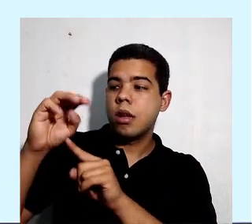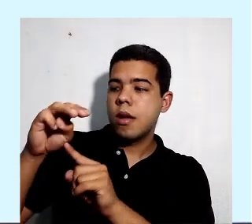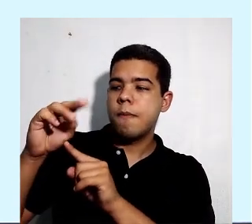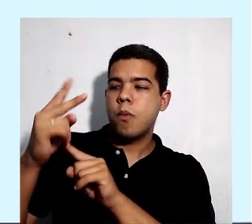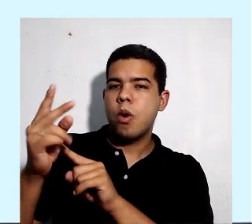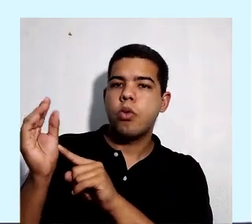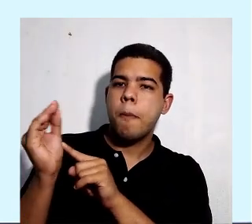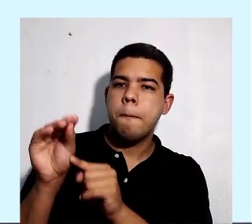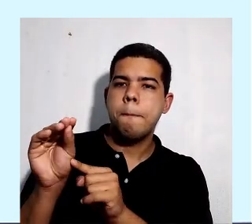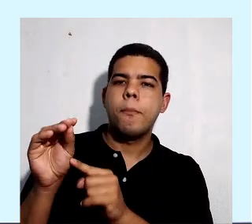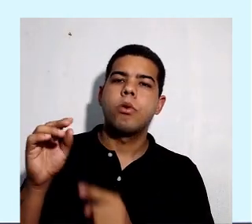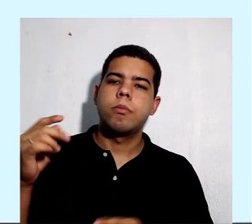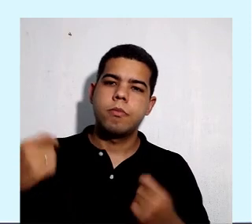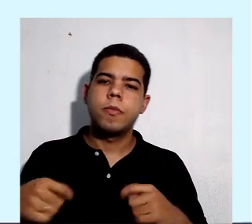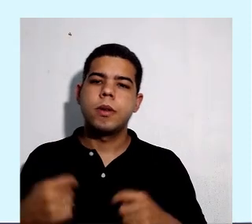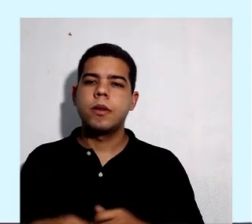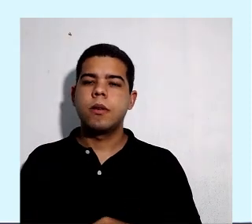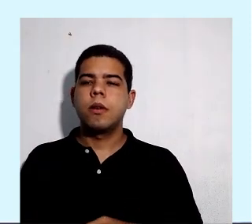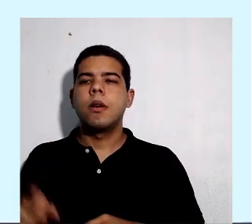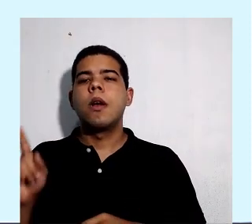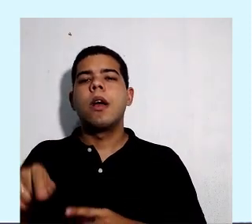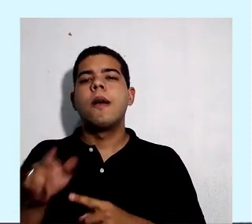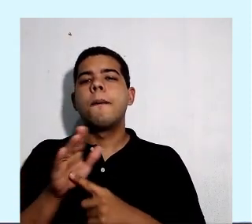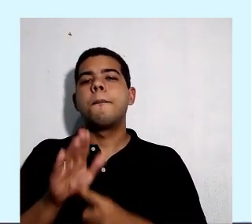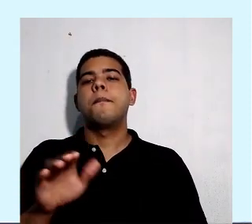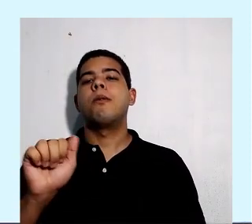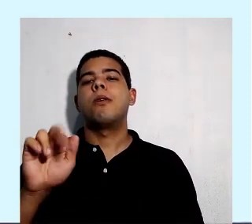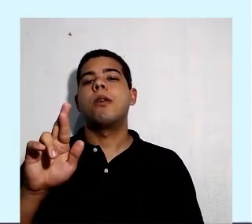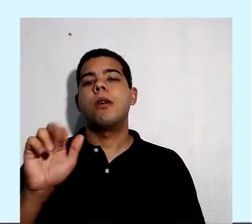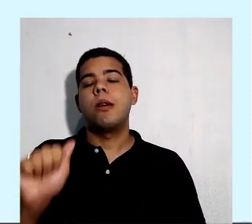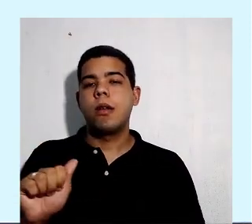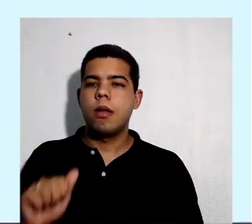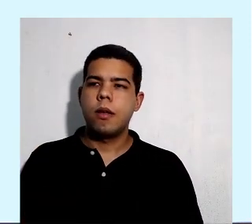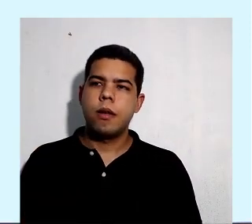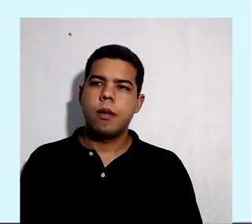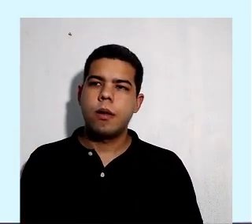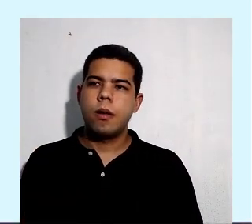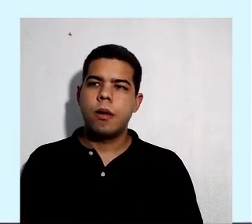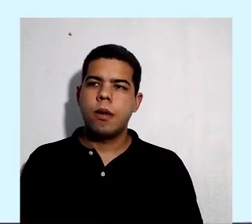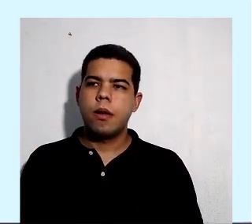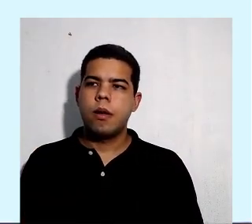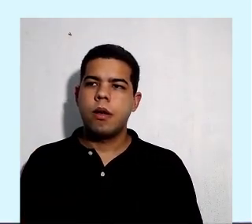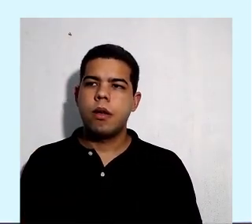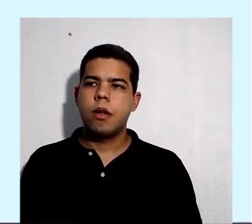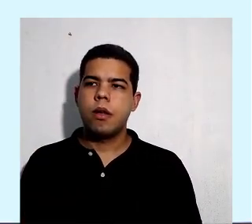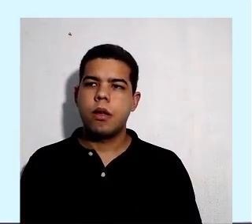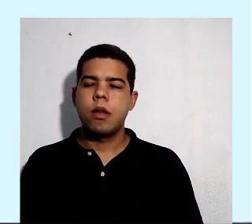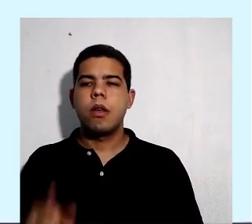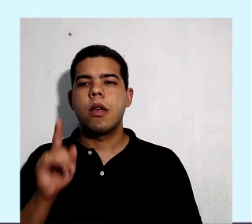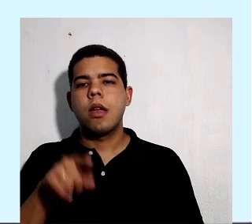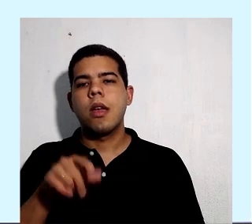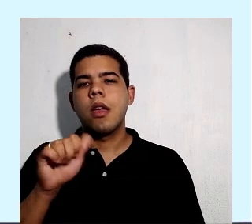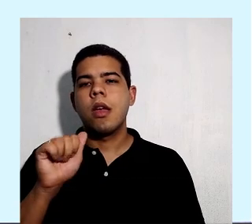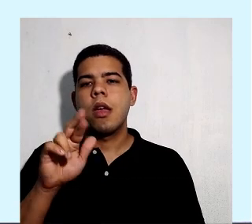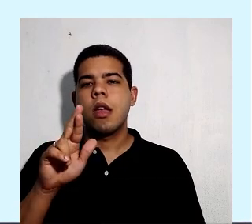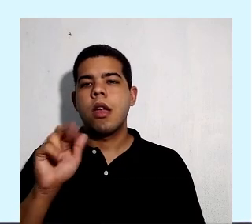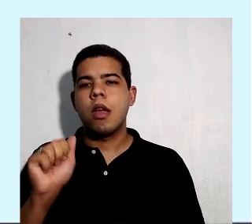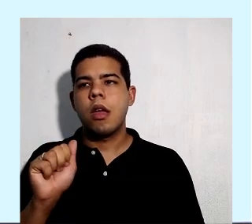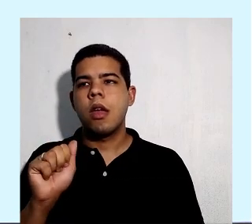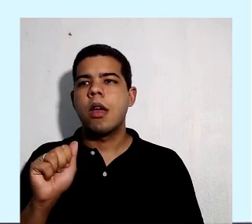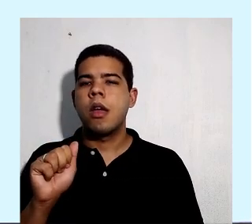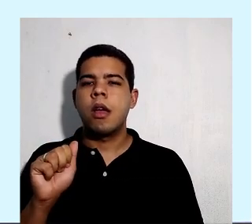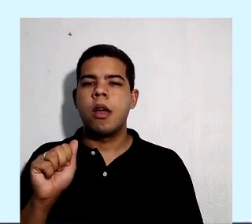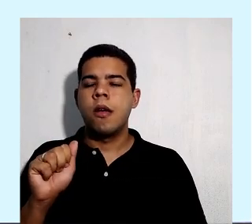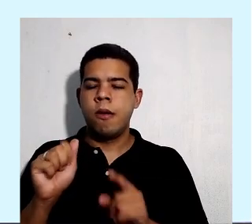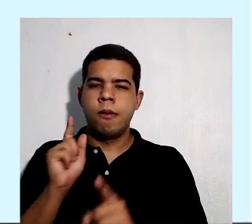Porque o centímetro quadrado ele indica a área. Que o que você está encontrando é uma área. Se você